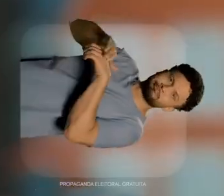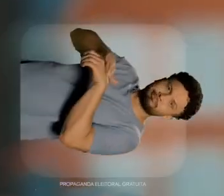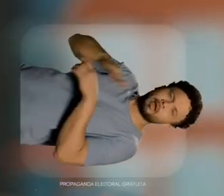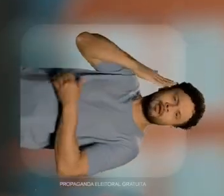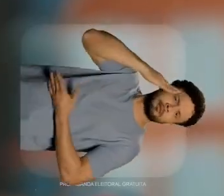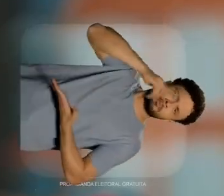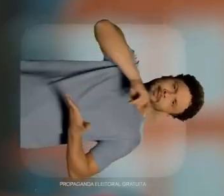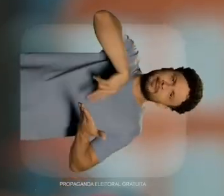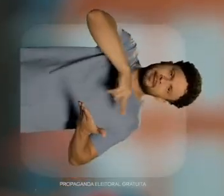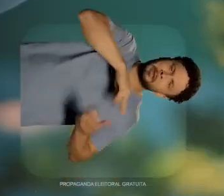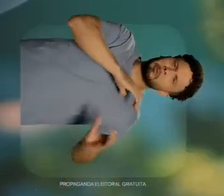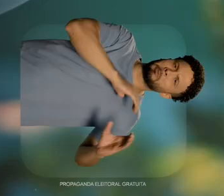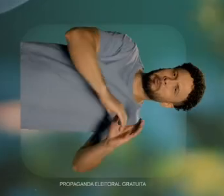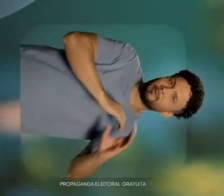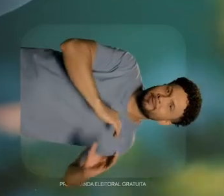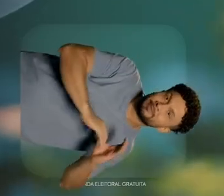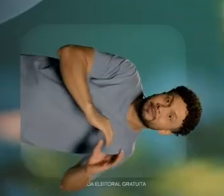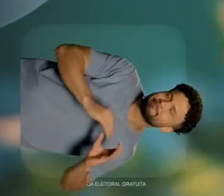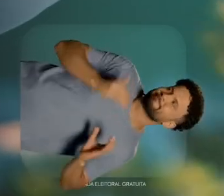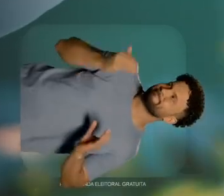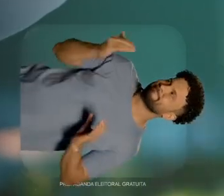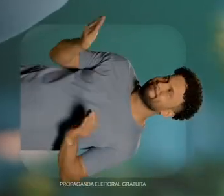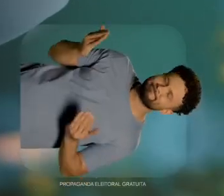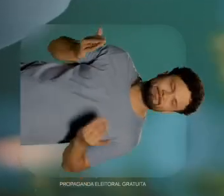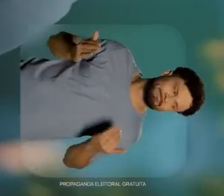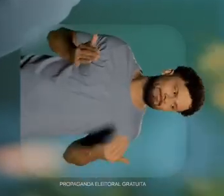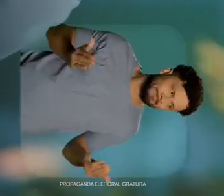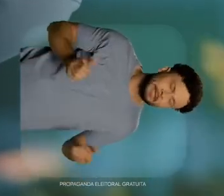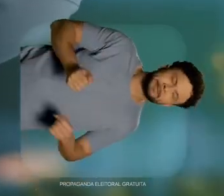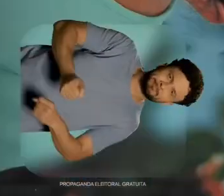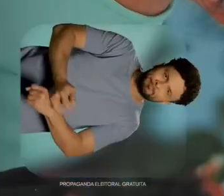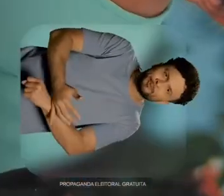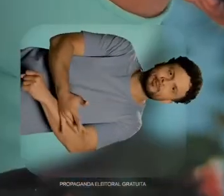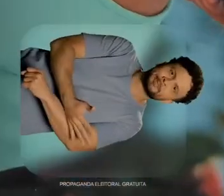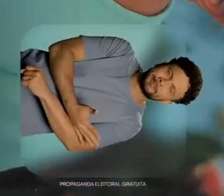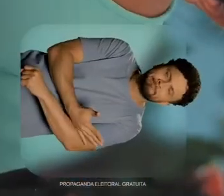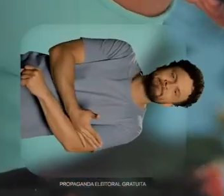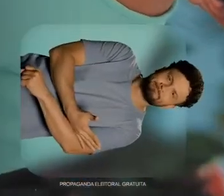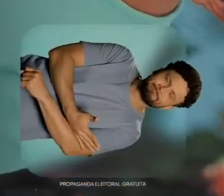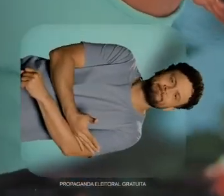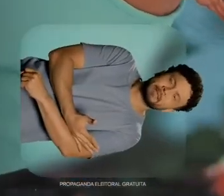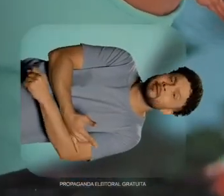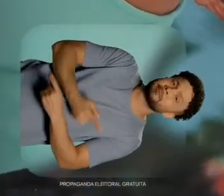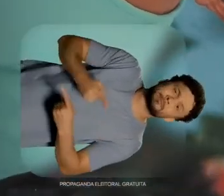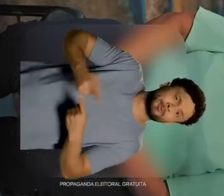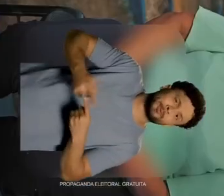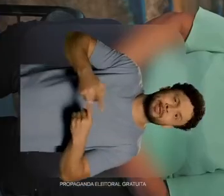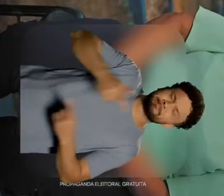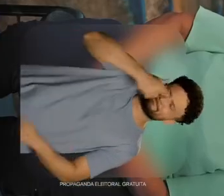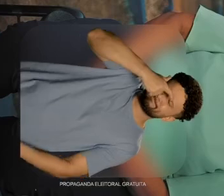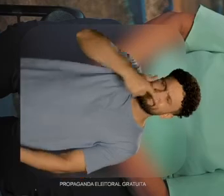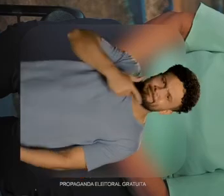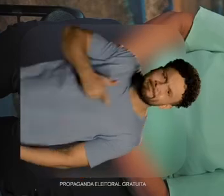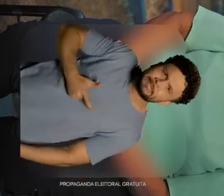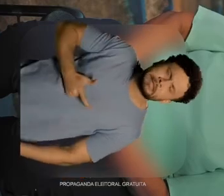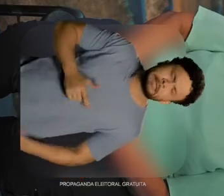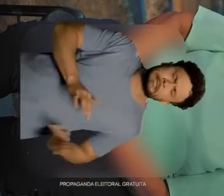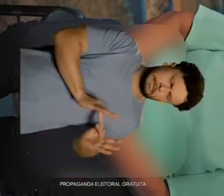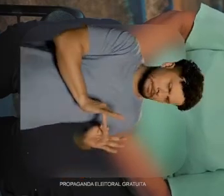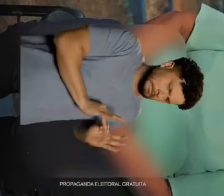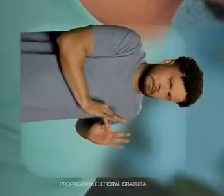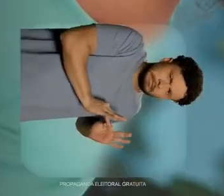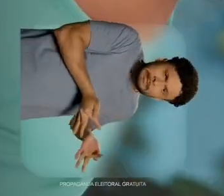é comunicativo. Mira e Vanessa, vocês me emocionaram agora. Que eu sou um cara que vim